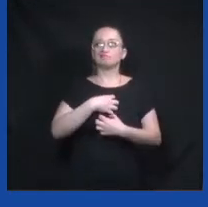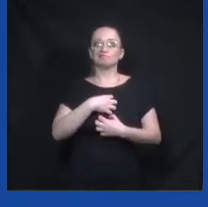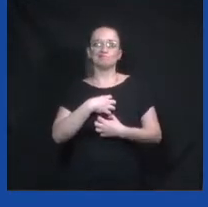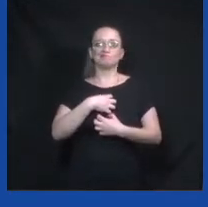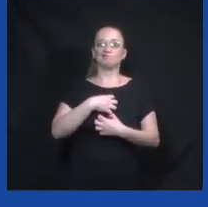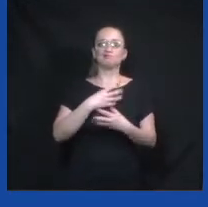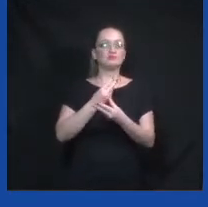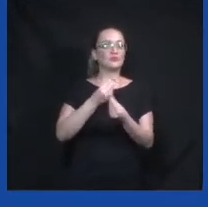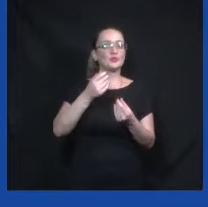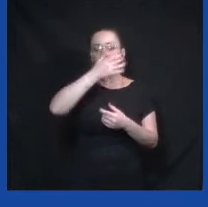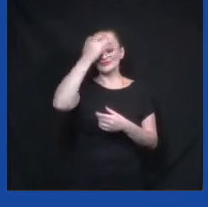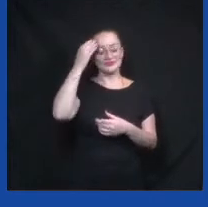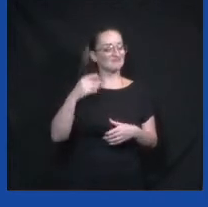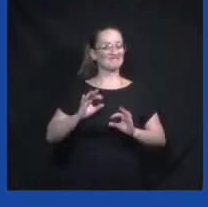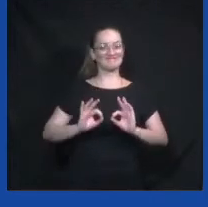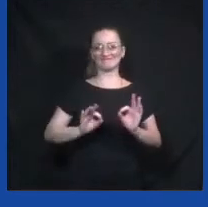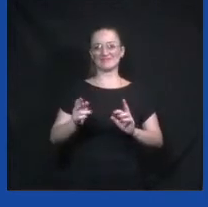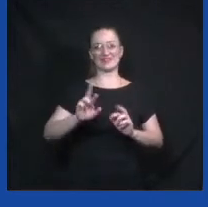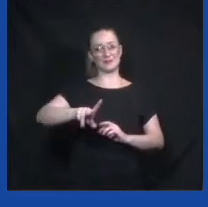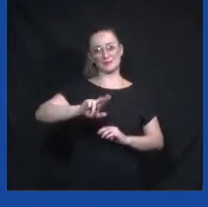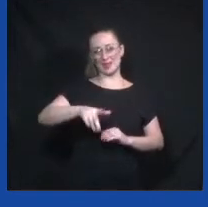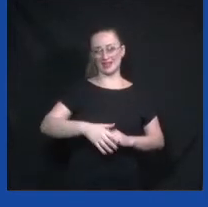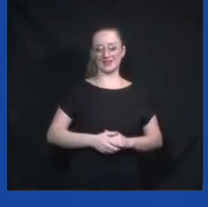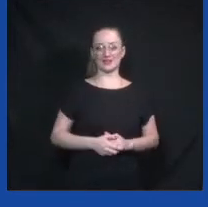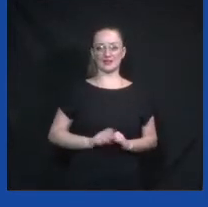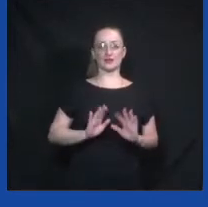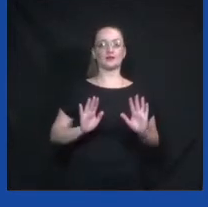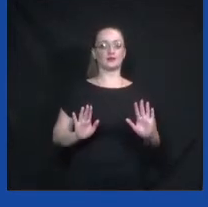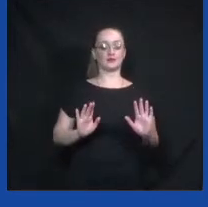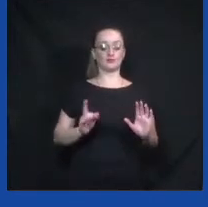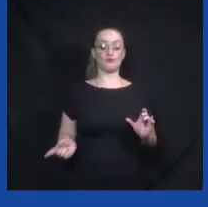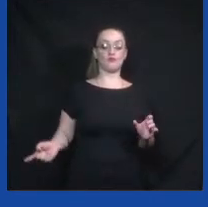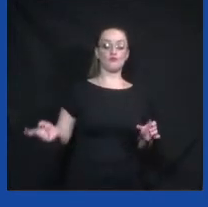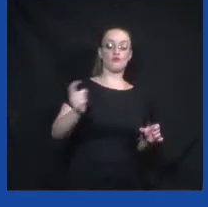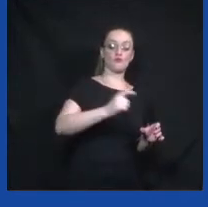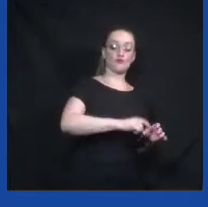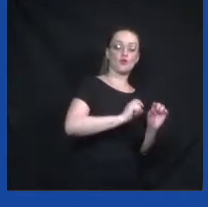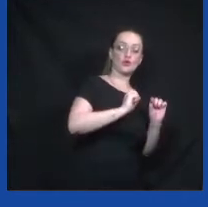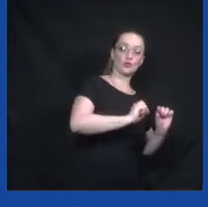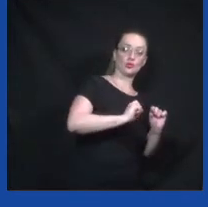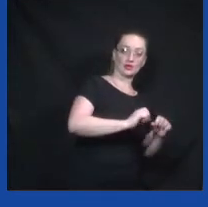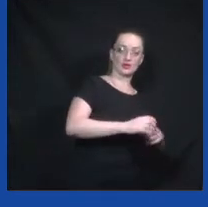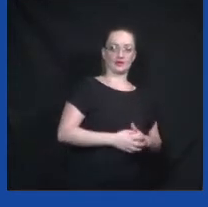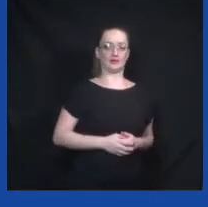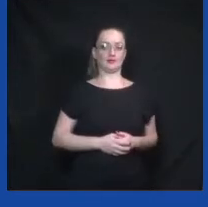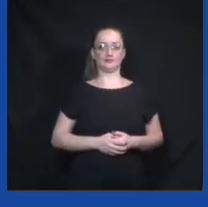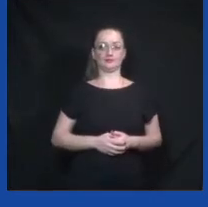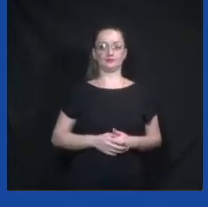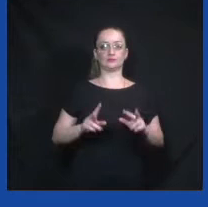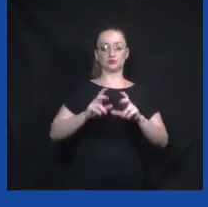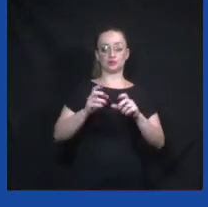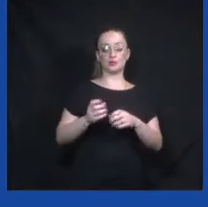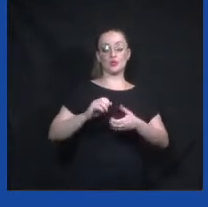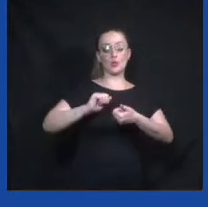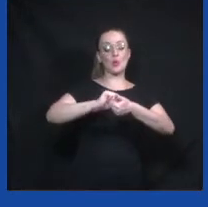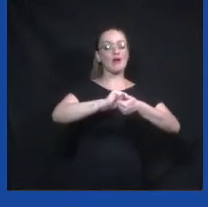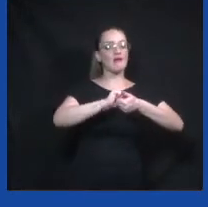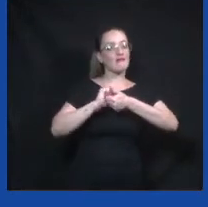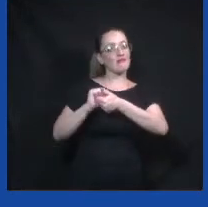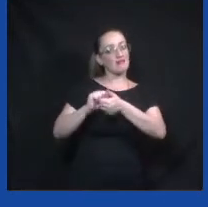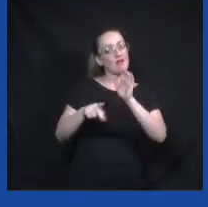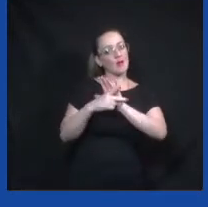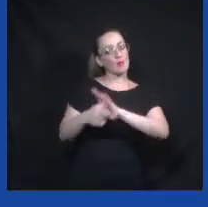muitos indivíduos não estão preparados. E a gente volta a falar numa lógica qualitativa da